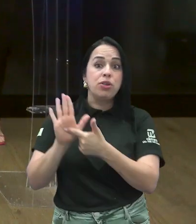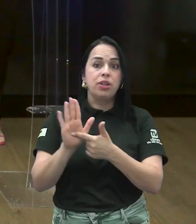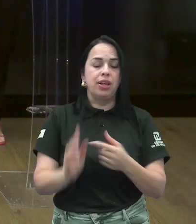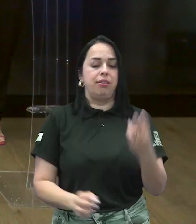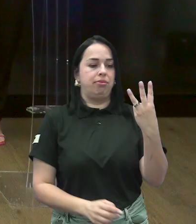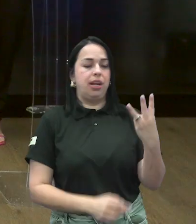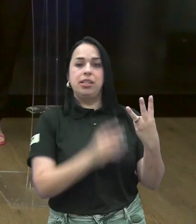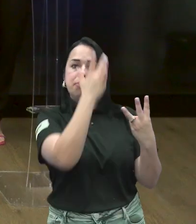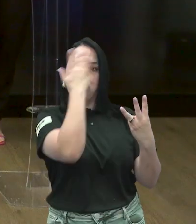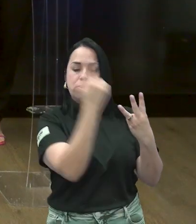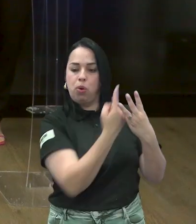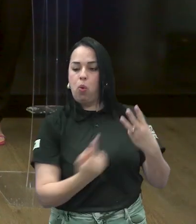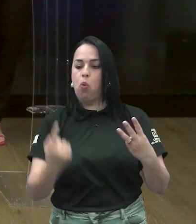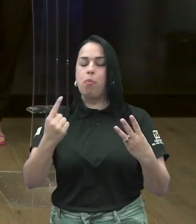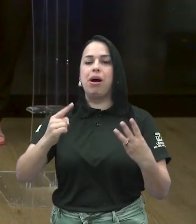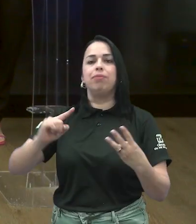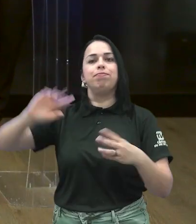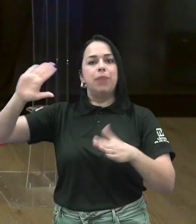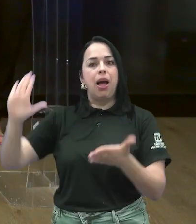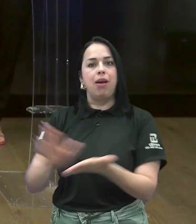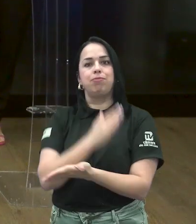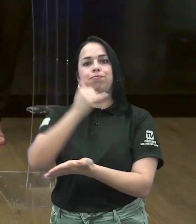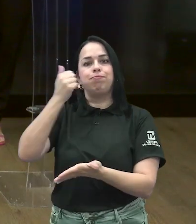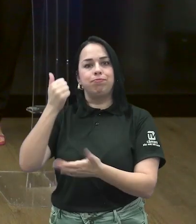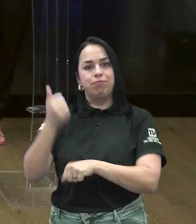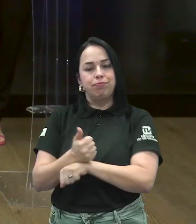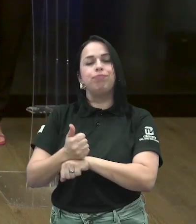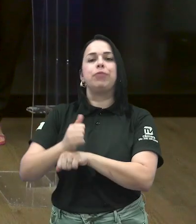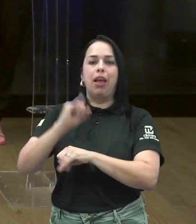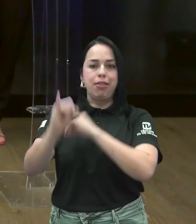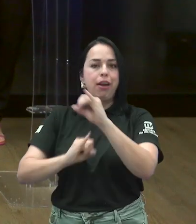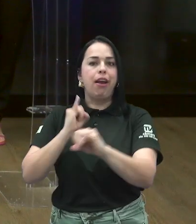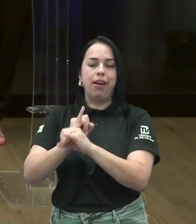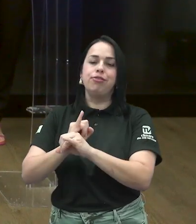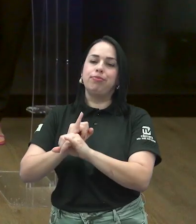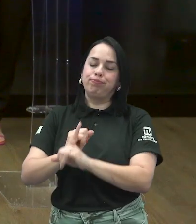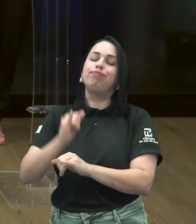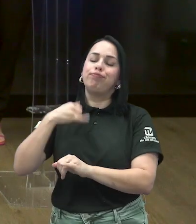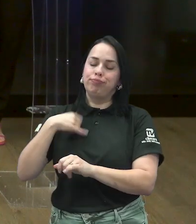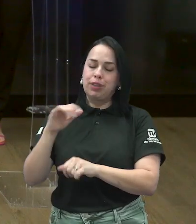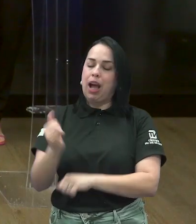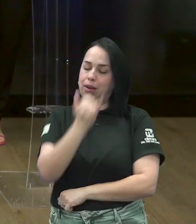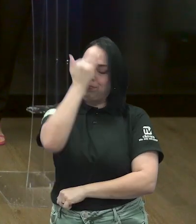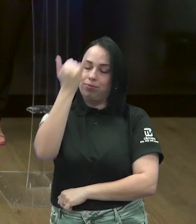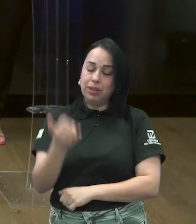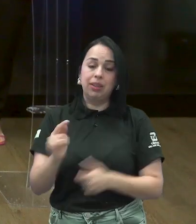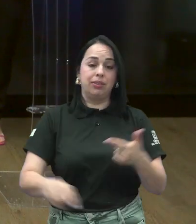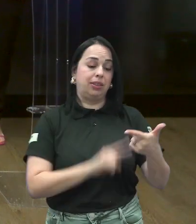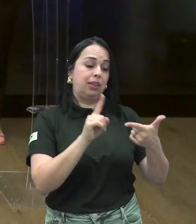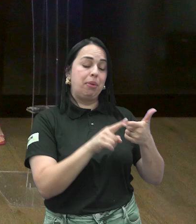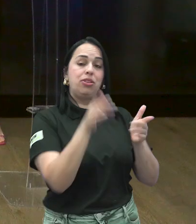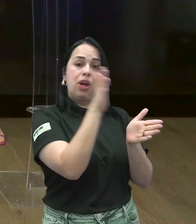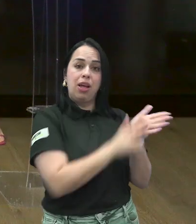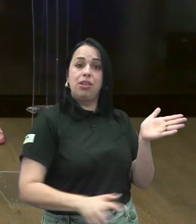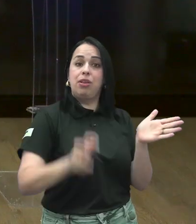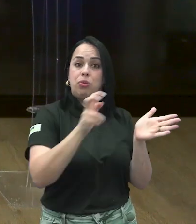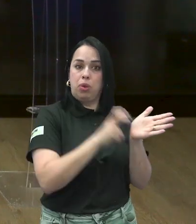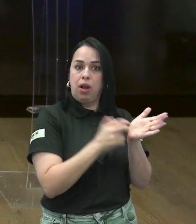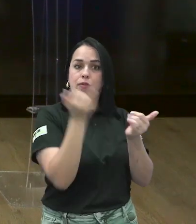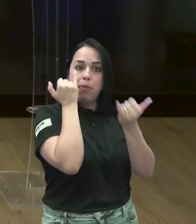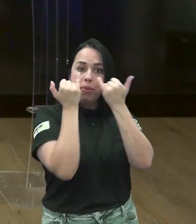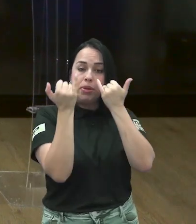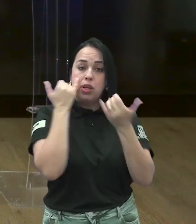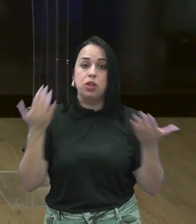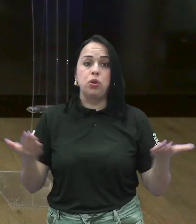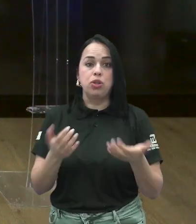foi vítima de algum tipo de golpe virtual no último ano. E ainda, sexta-feira é dia de agenda cultural aqui no Boletim.